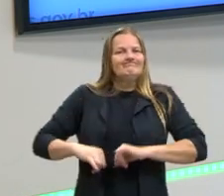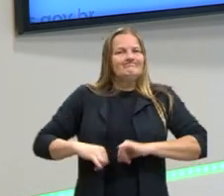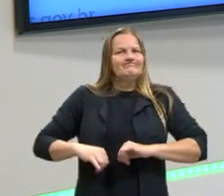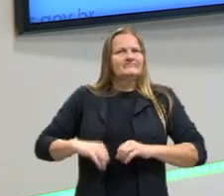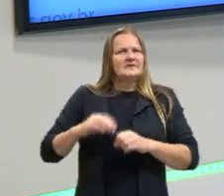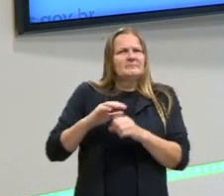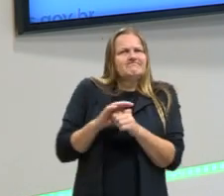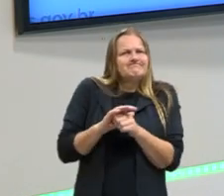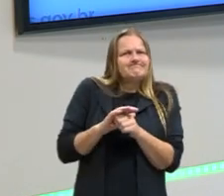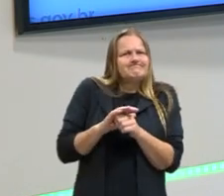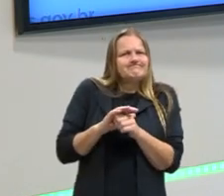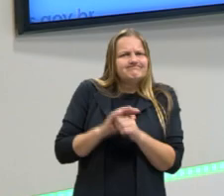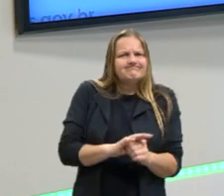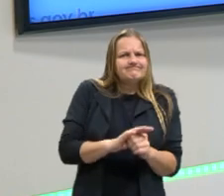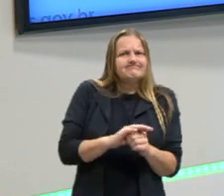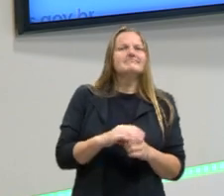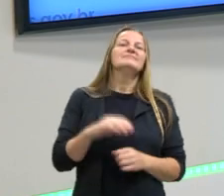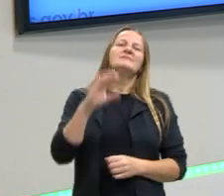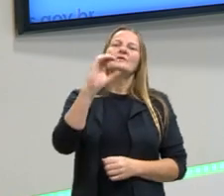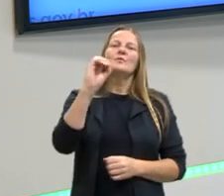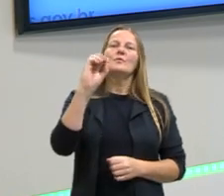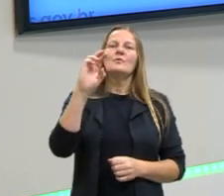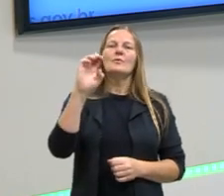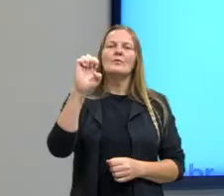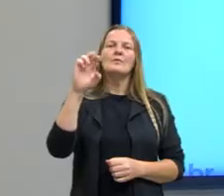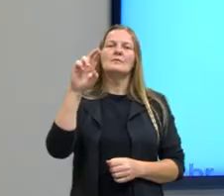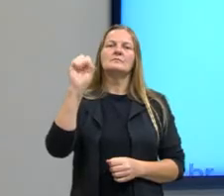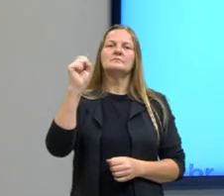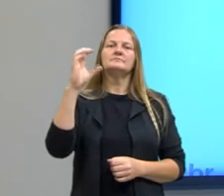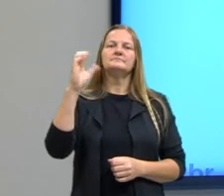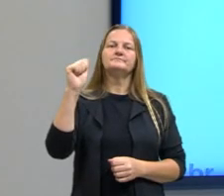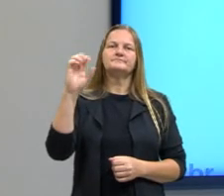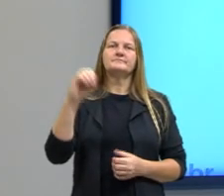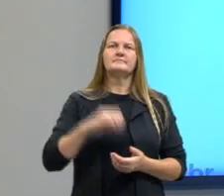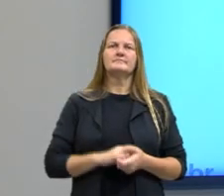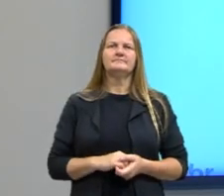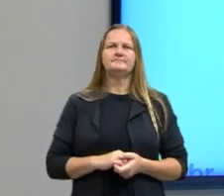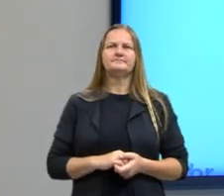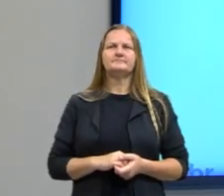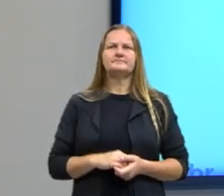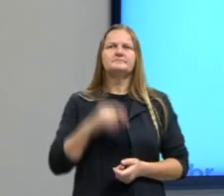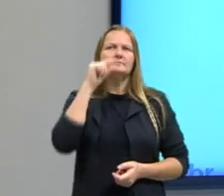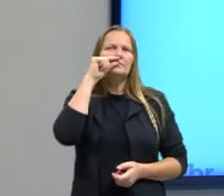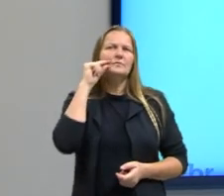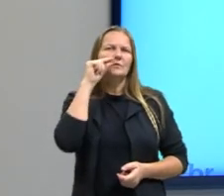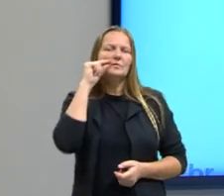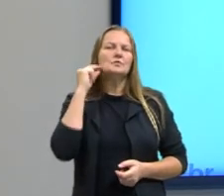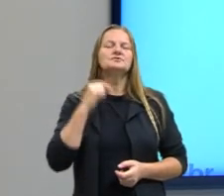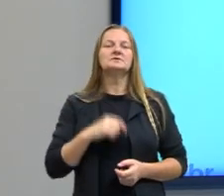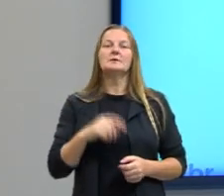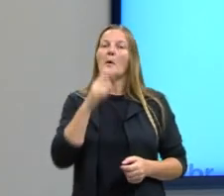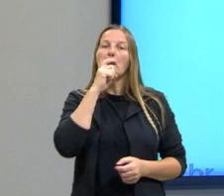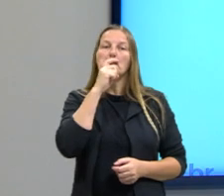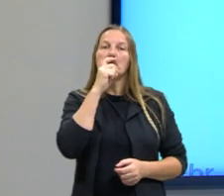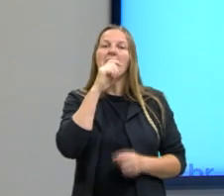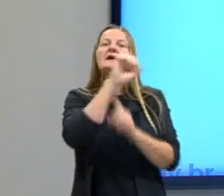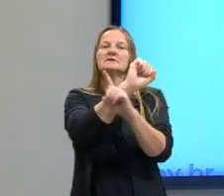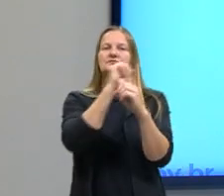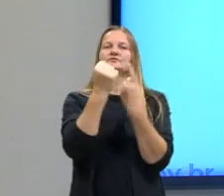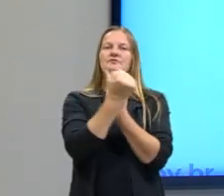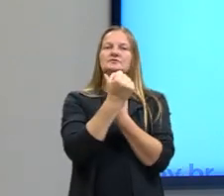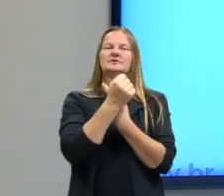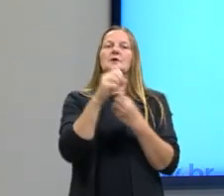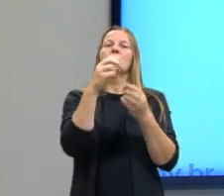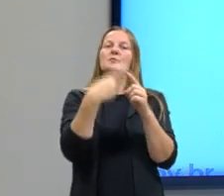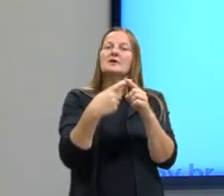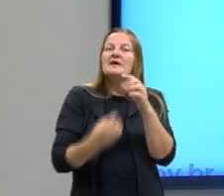coerção Essa é a proposta do Emerson Kaio Ok tamo junto conte ele é considerado o pai da sociologia tendo em visto que ele que traz